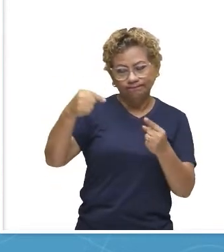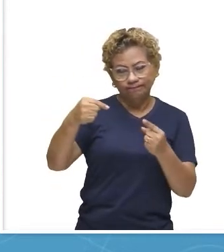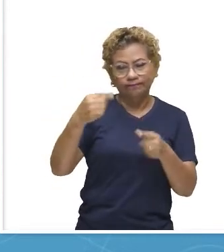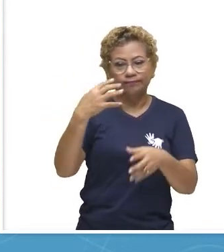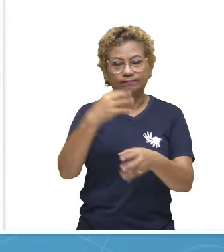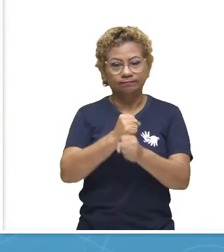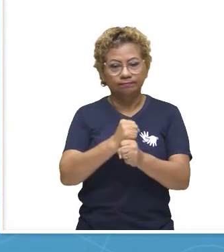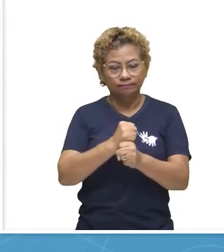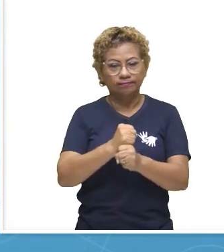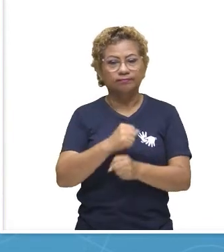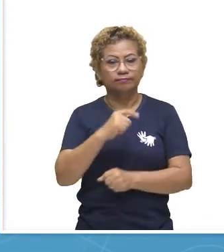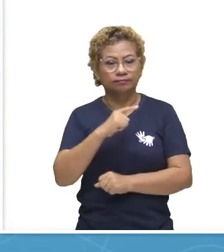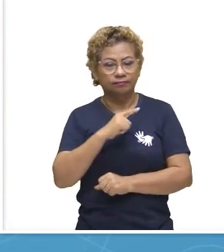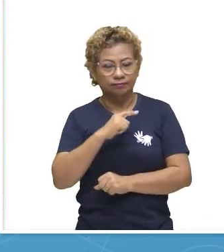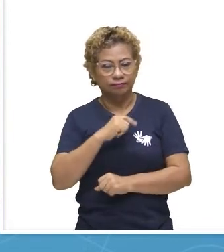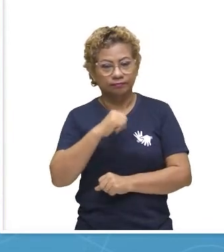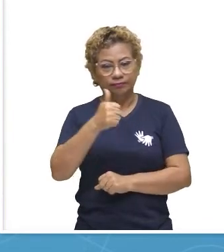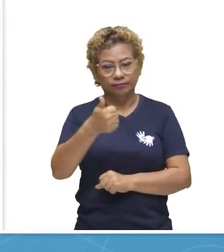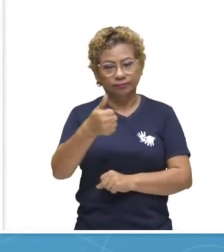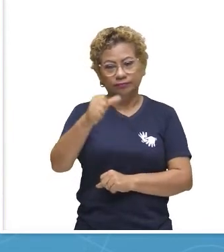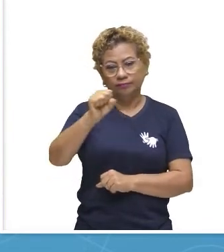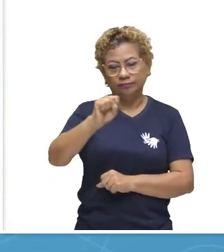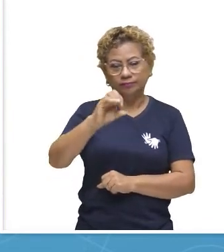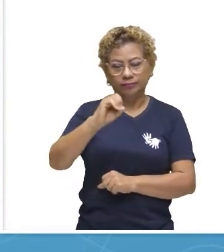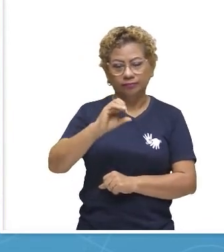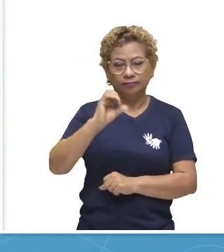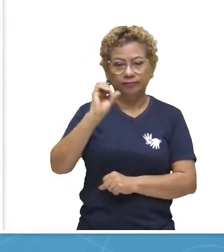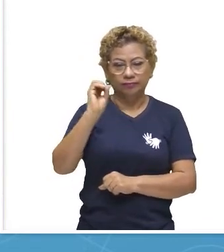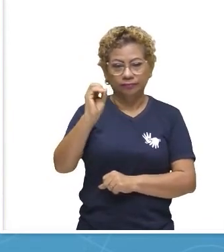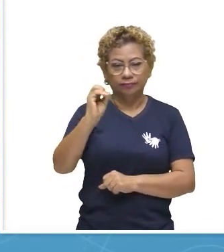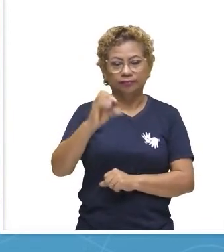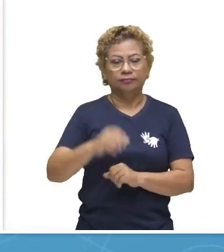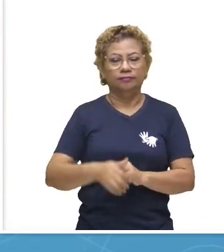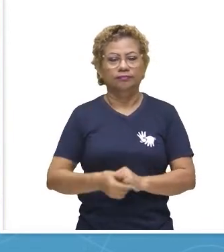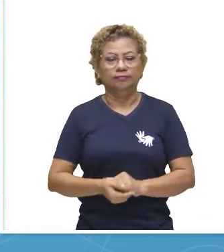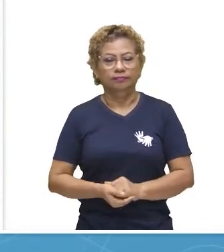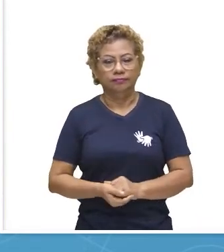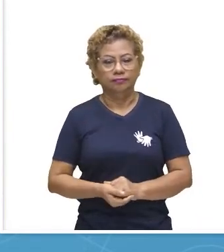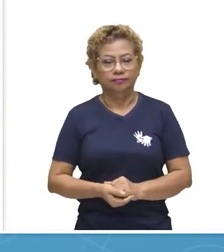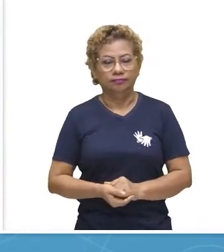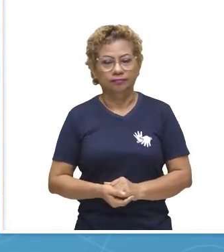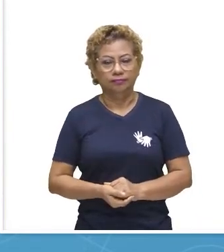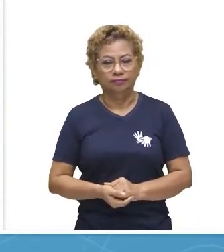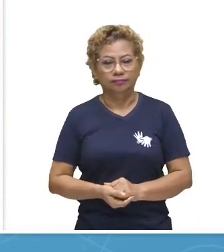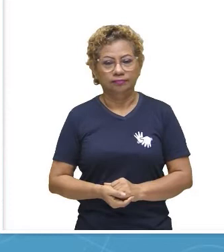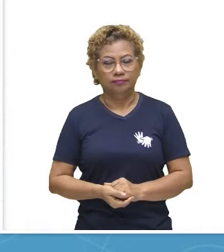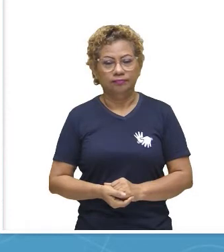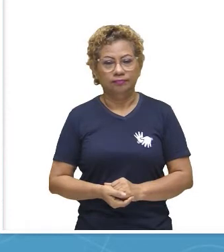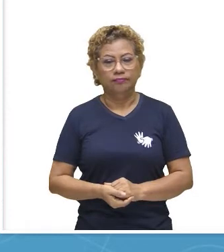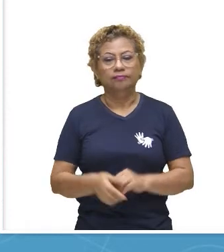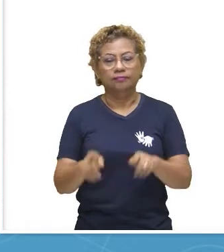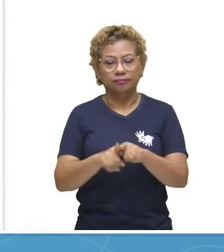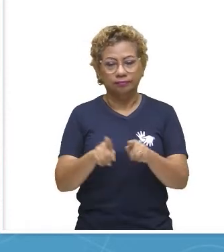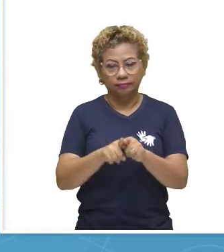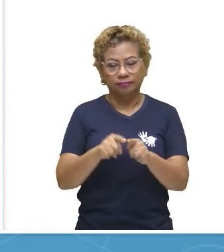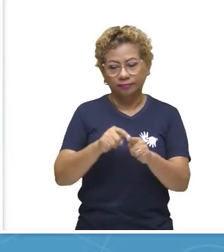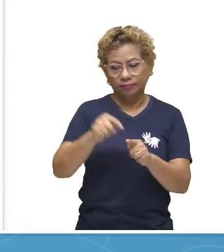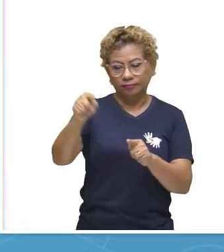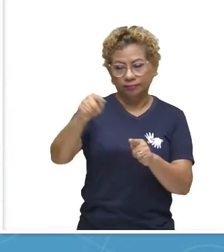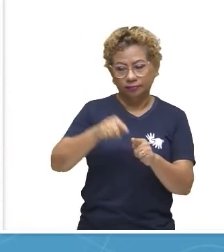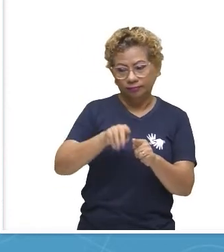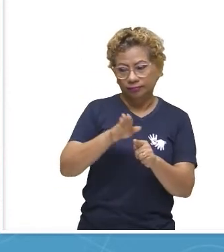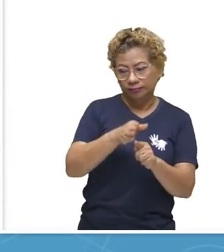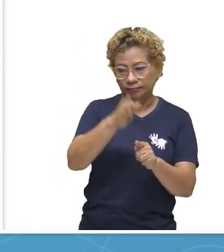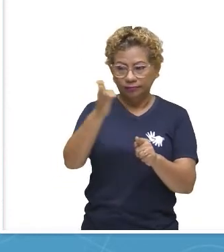ter 180 graus, ok? E isso também vai acontecer com o